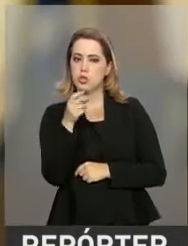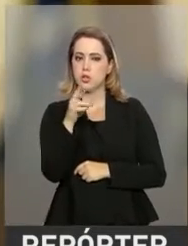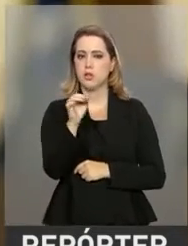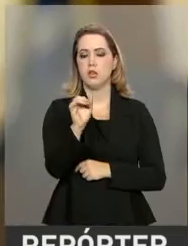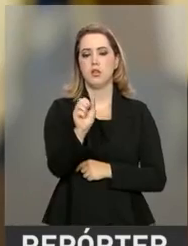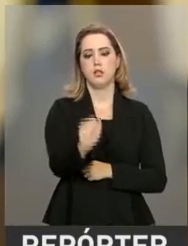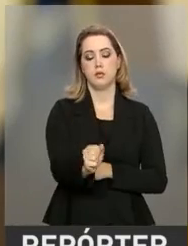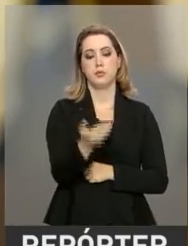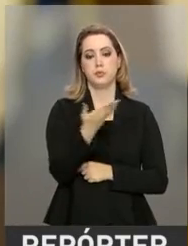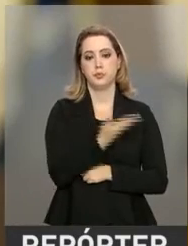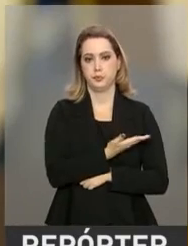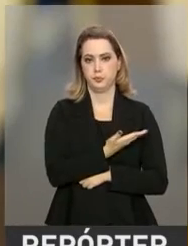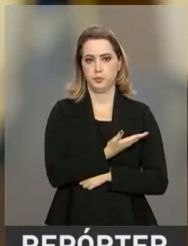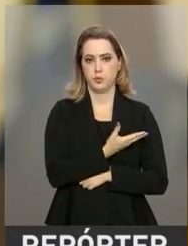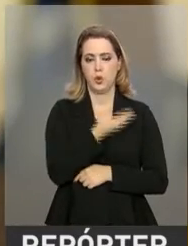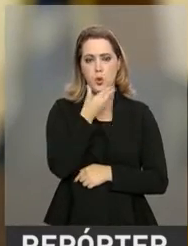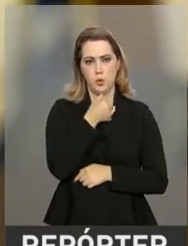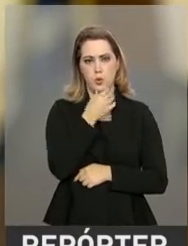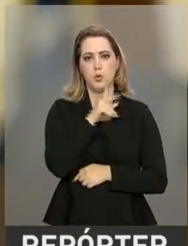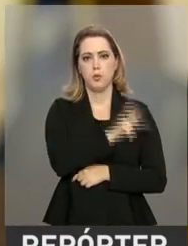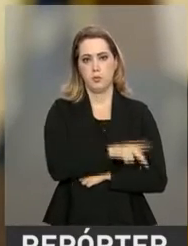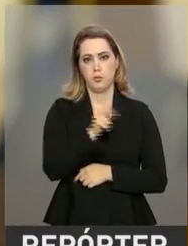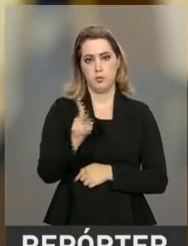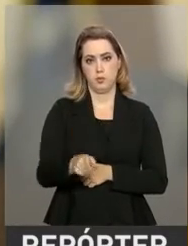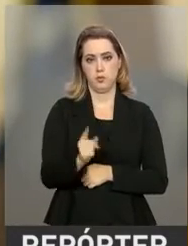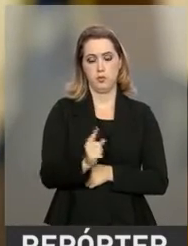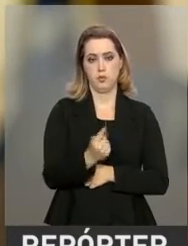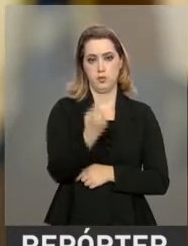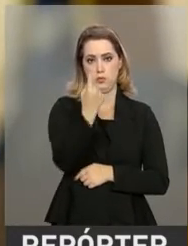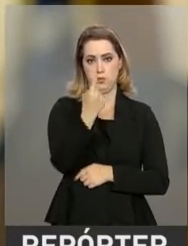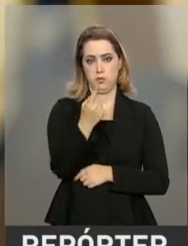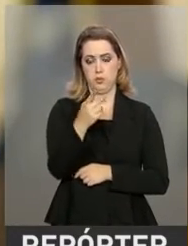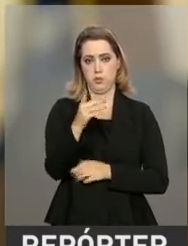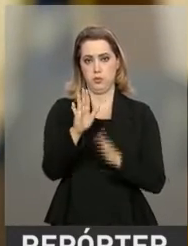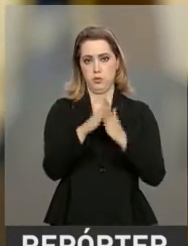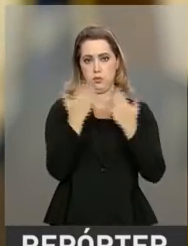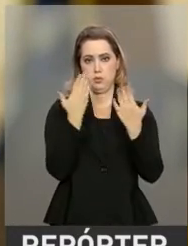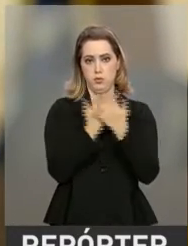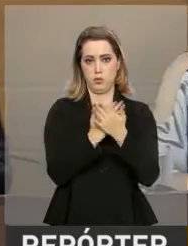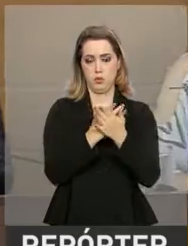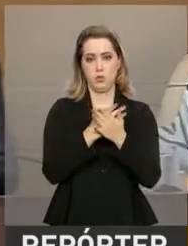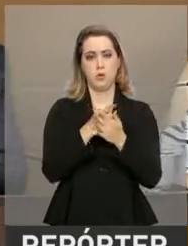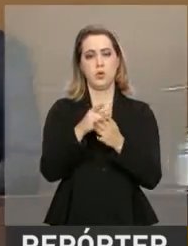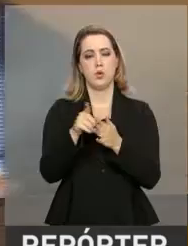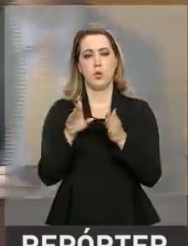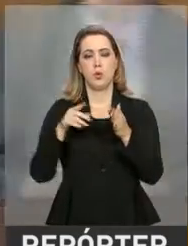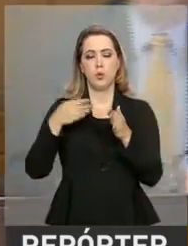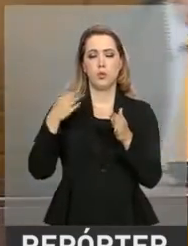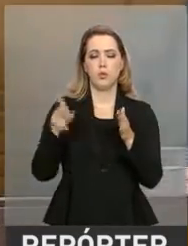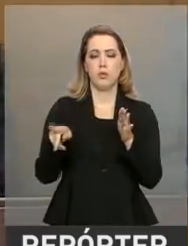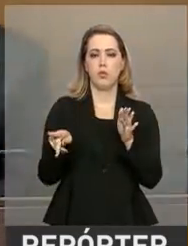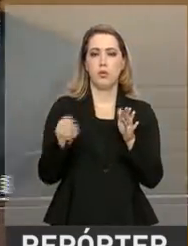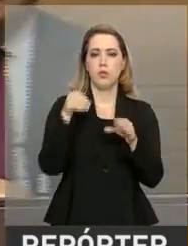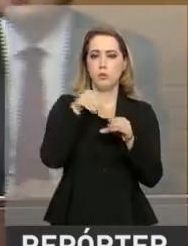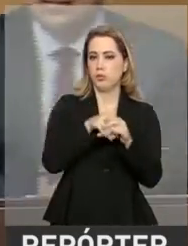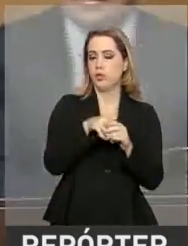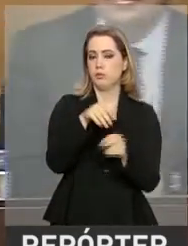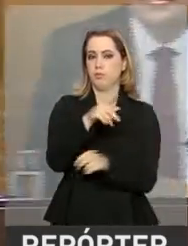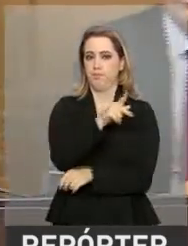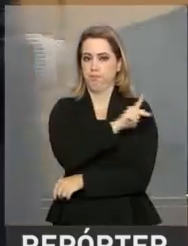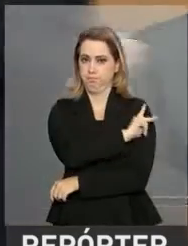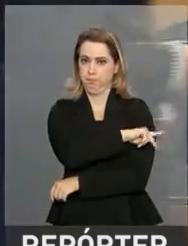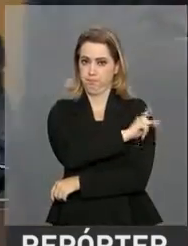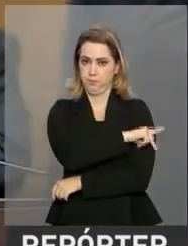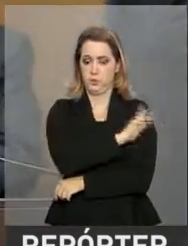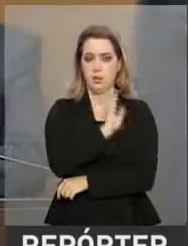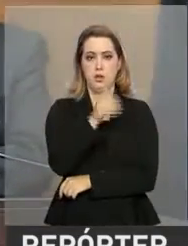antónio cardoso do amaral é professor de uma escola em cocal dos alves no interior do piauí com a dedicação da equipe de professores da escola já